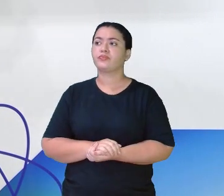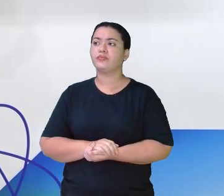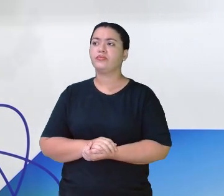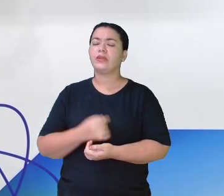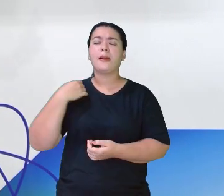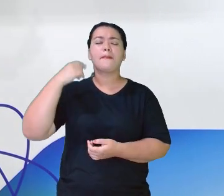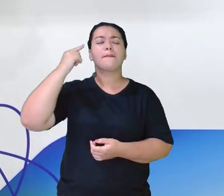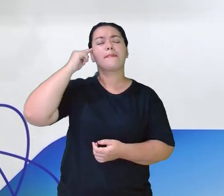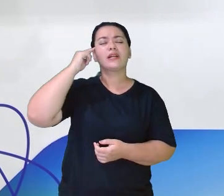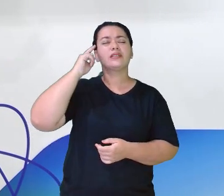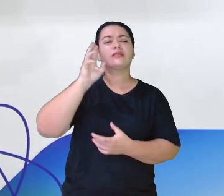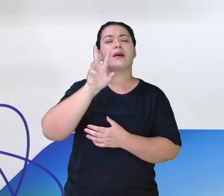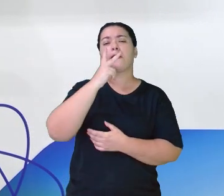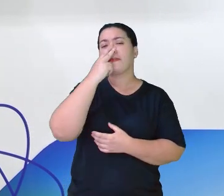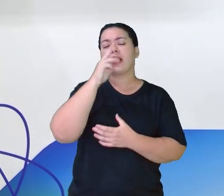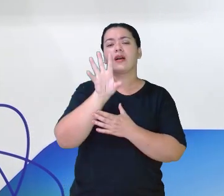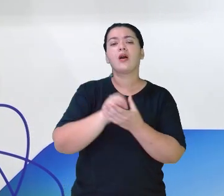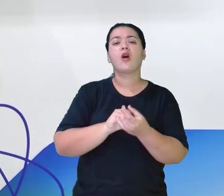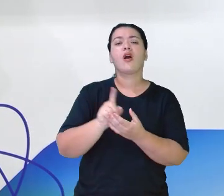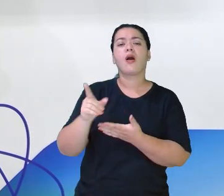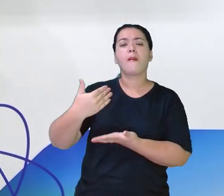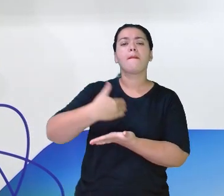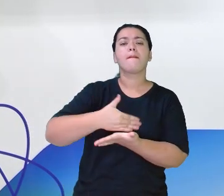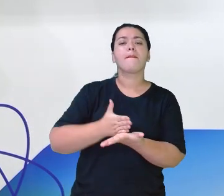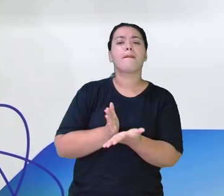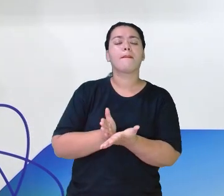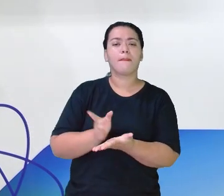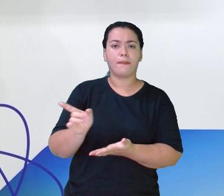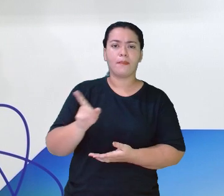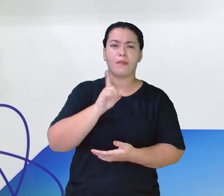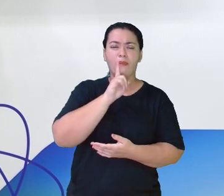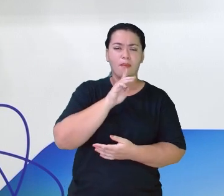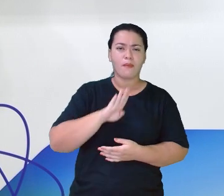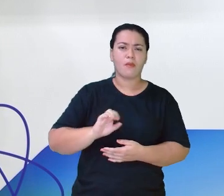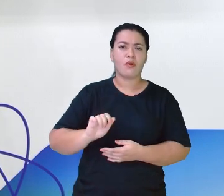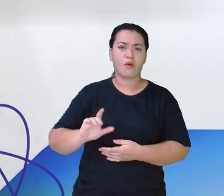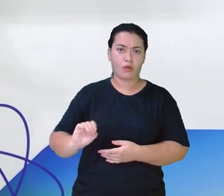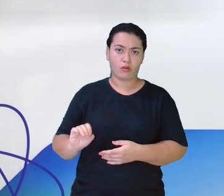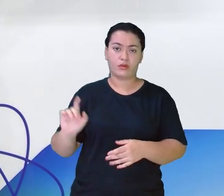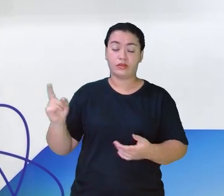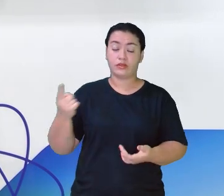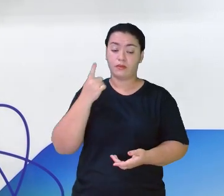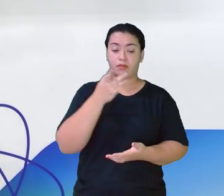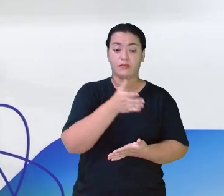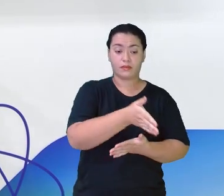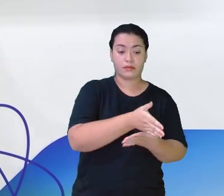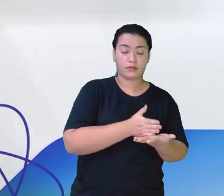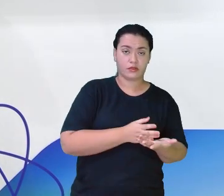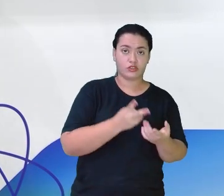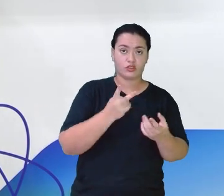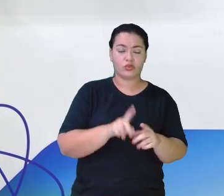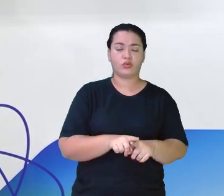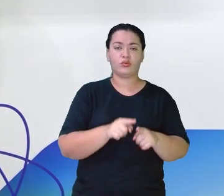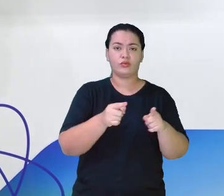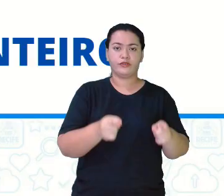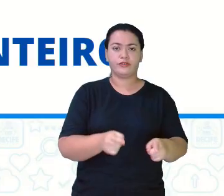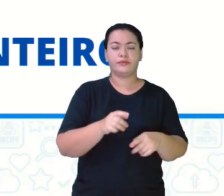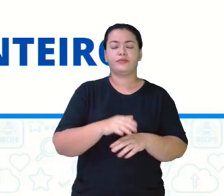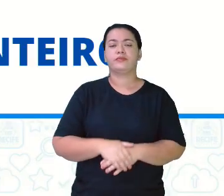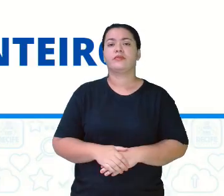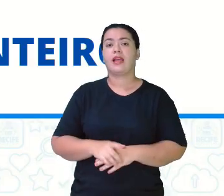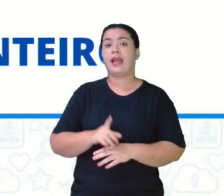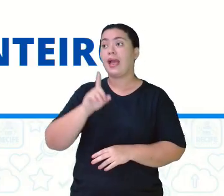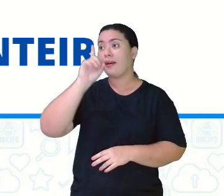num bolo, tá? Eles são como se fosse um bolo. Então, o primeiro bolo está partido em 2 pedaços, o